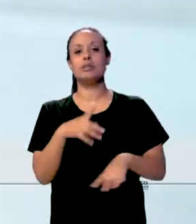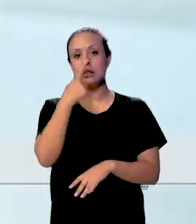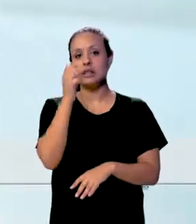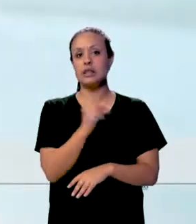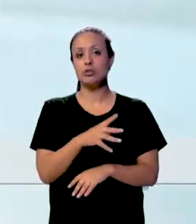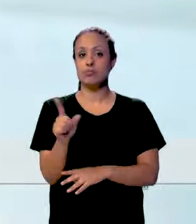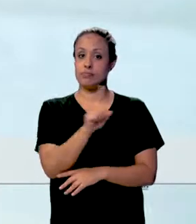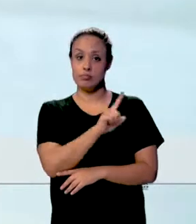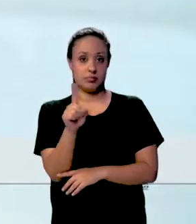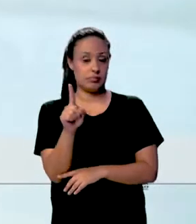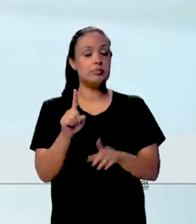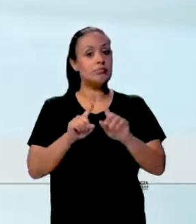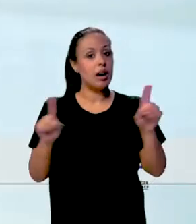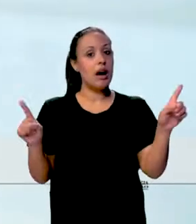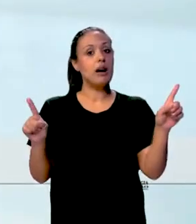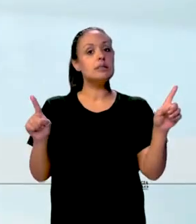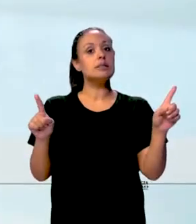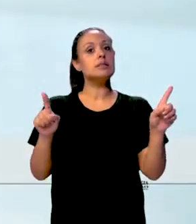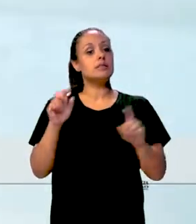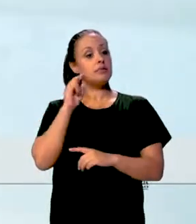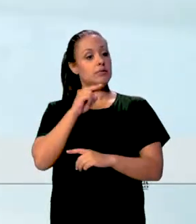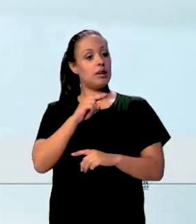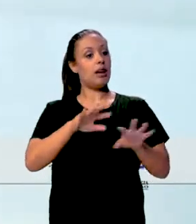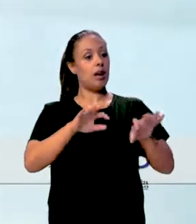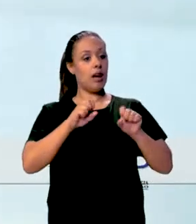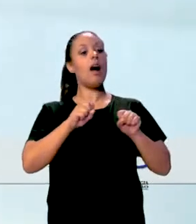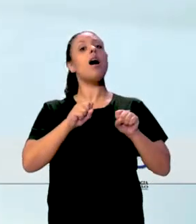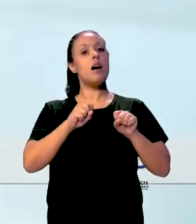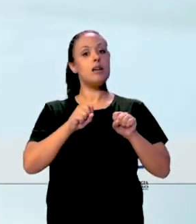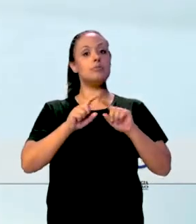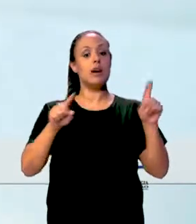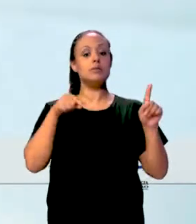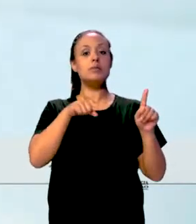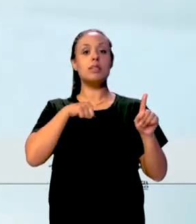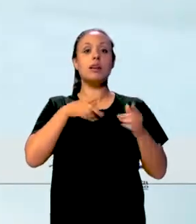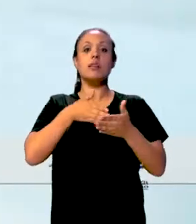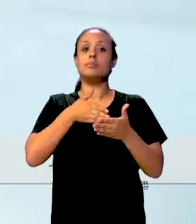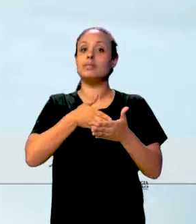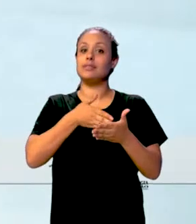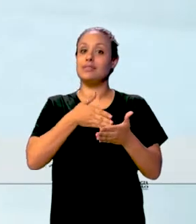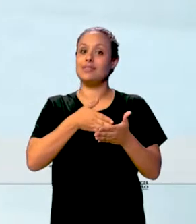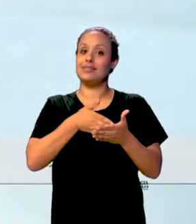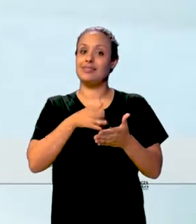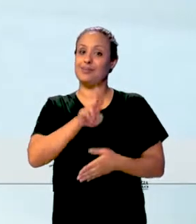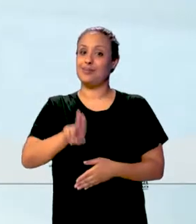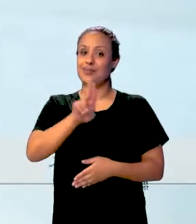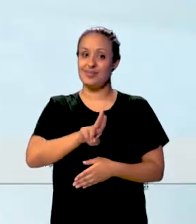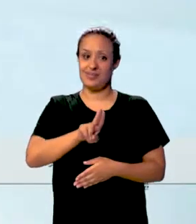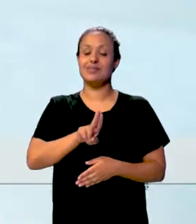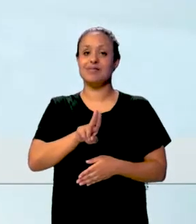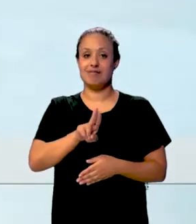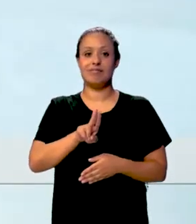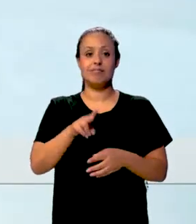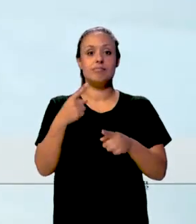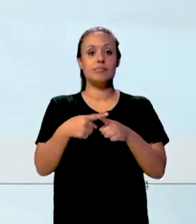lixo, mas é de fazer uma reflexão crítica sobre os limites e as possibilidades que essas